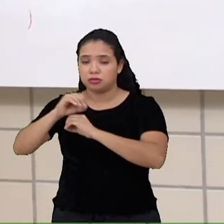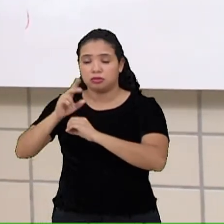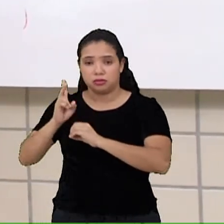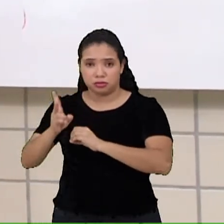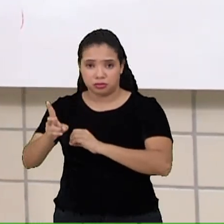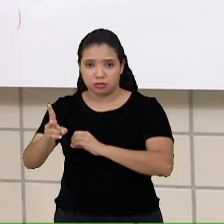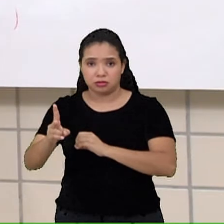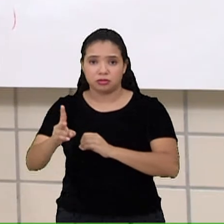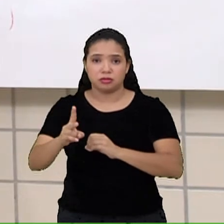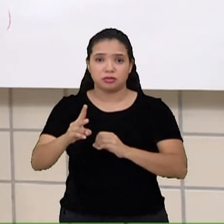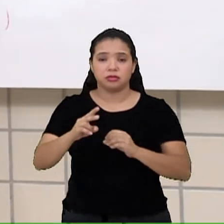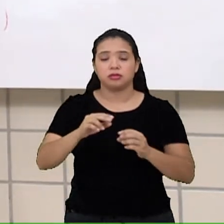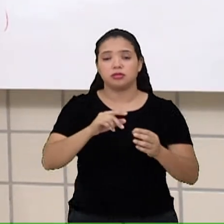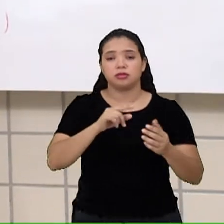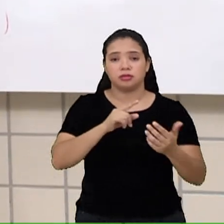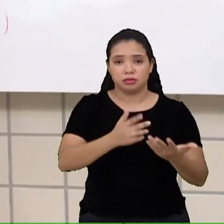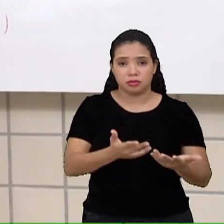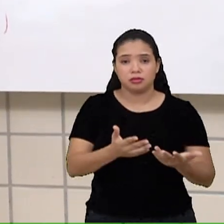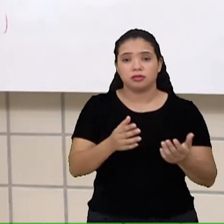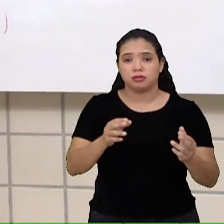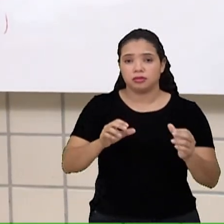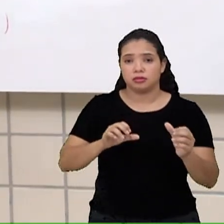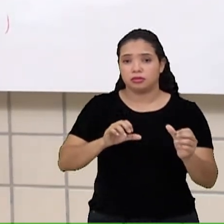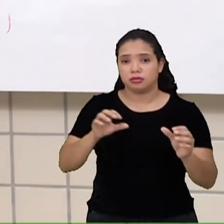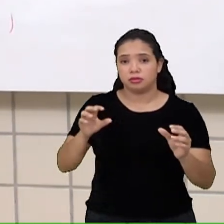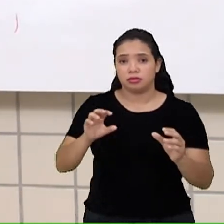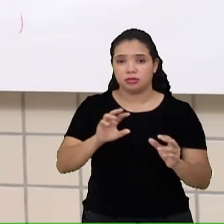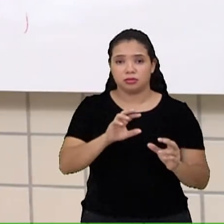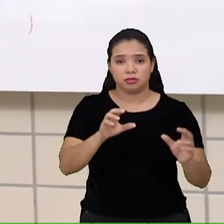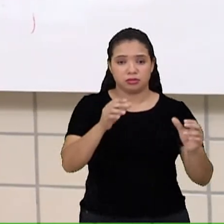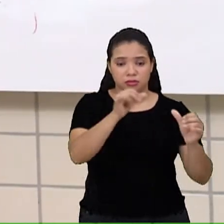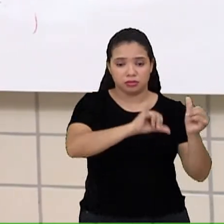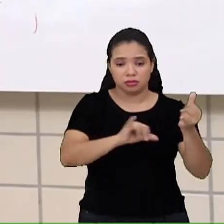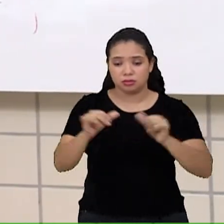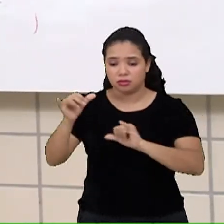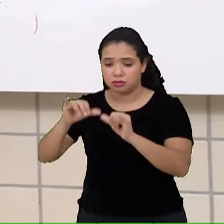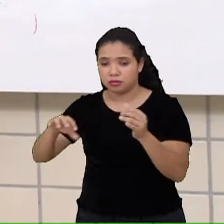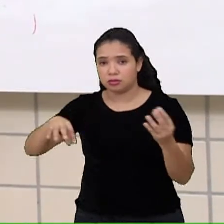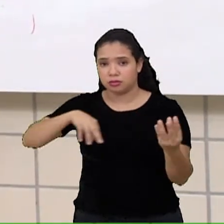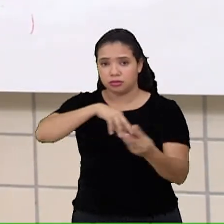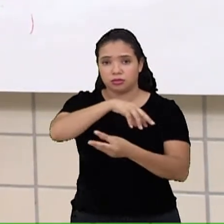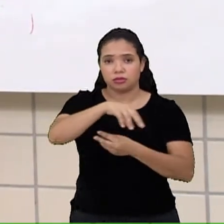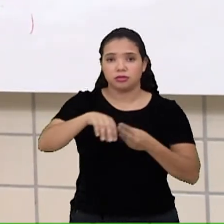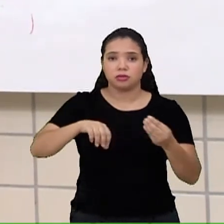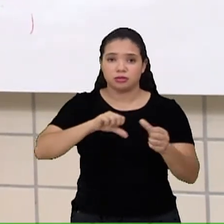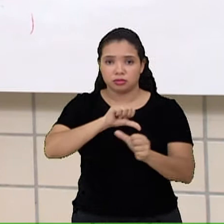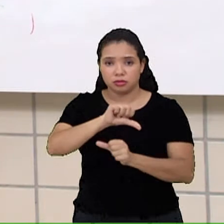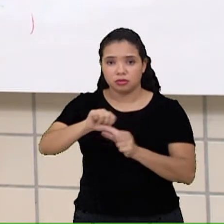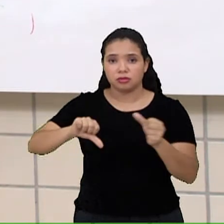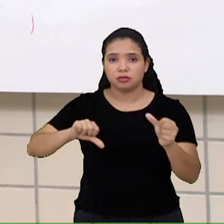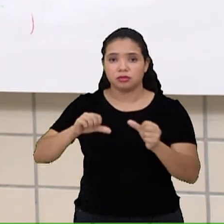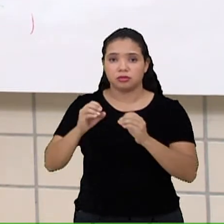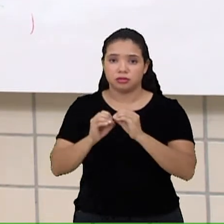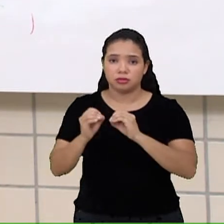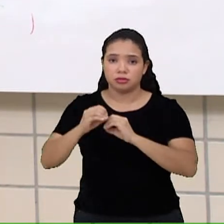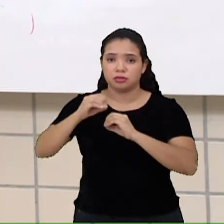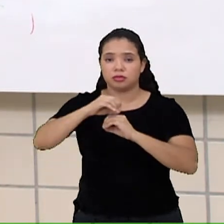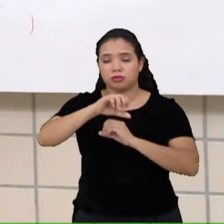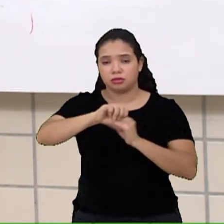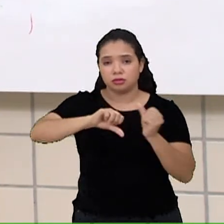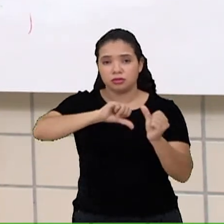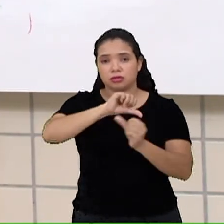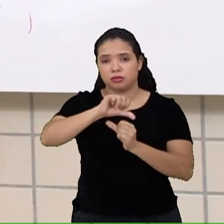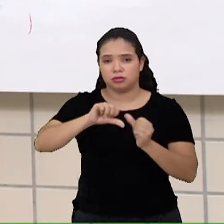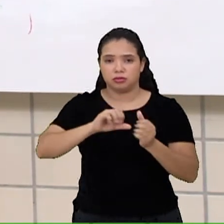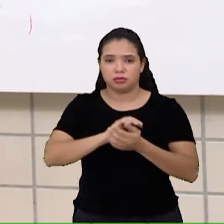Aqui, na transformação química, a gente vai modificar a composição molecular da matéria. Entenderam? Por que a